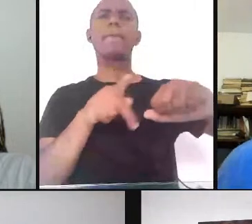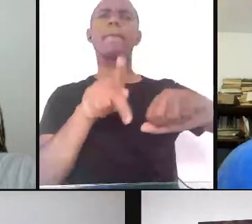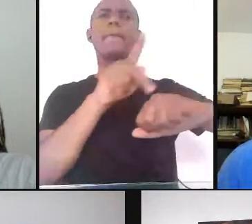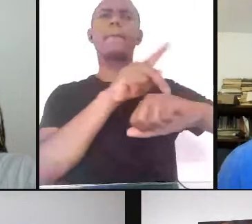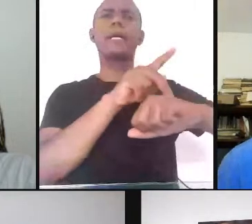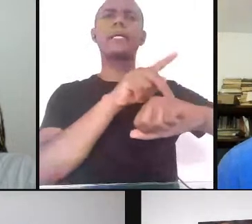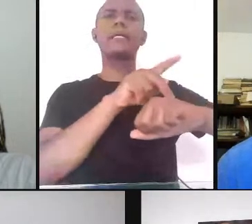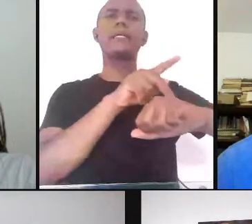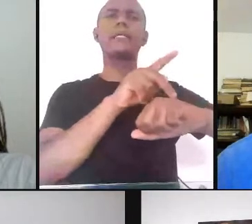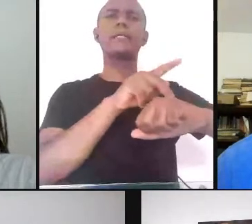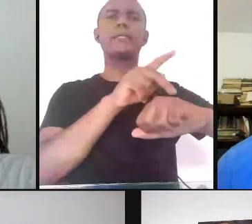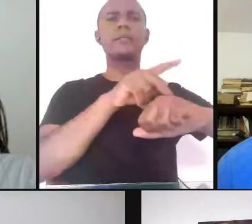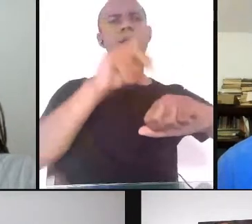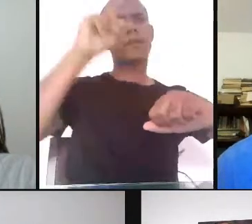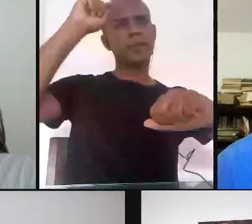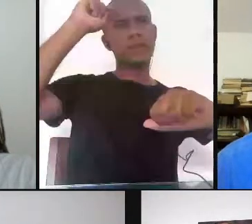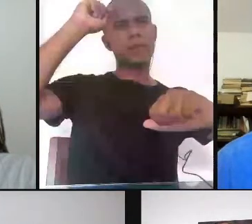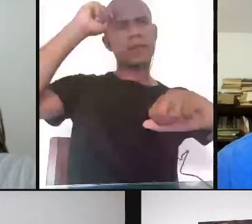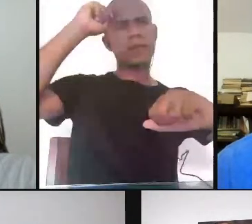pós-independência. E,